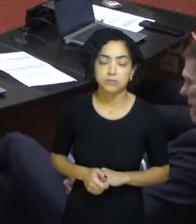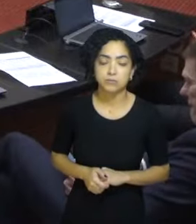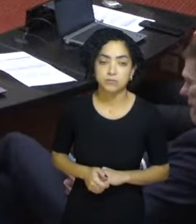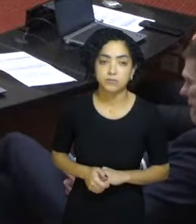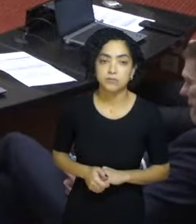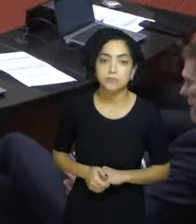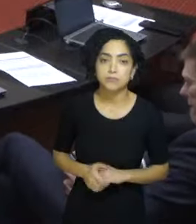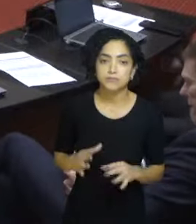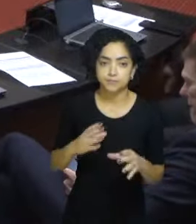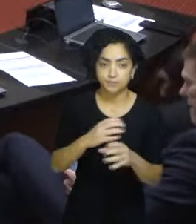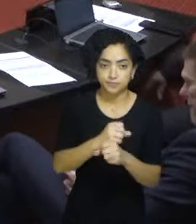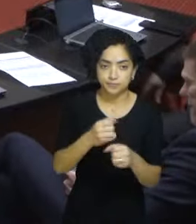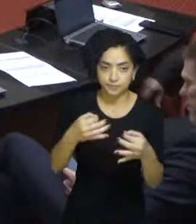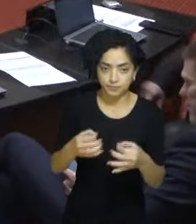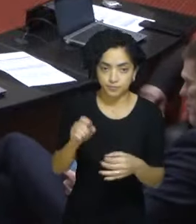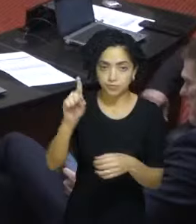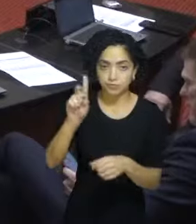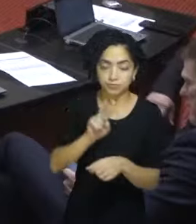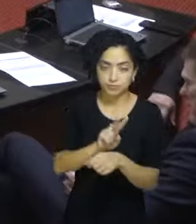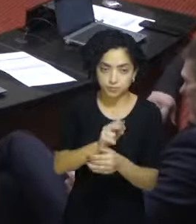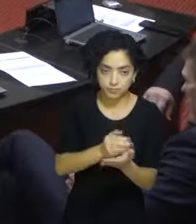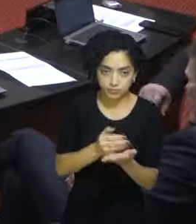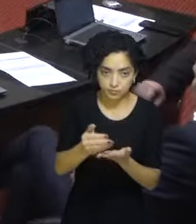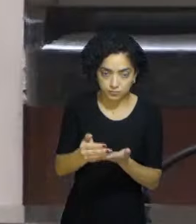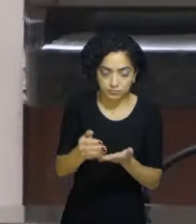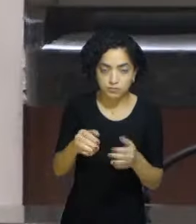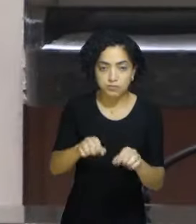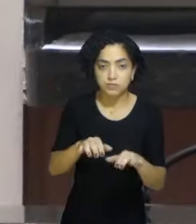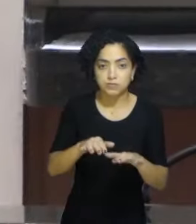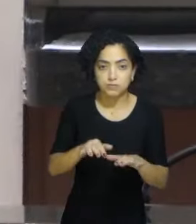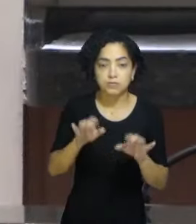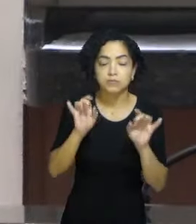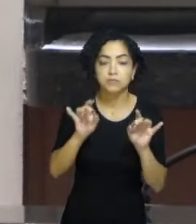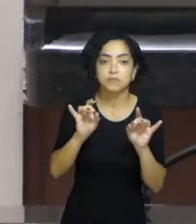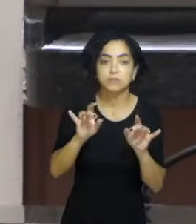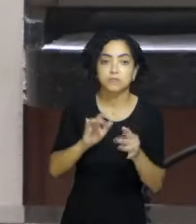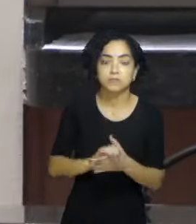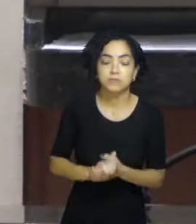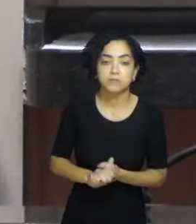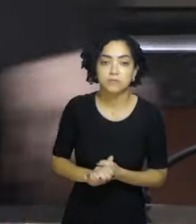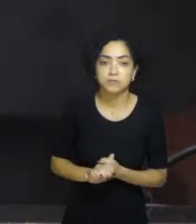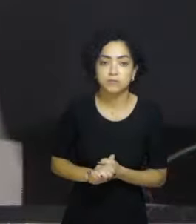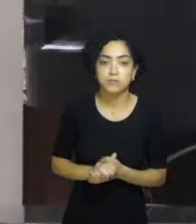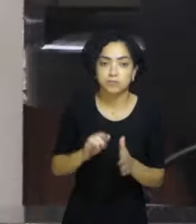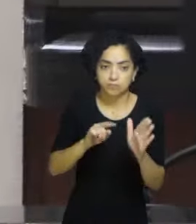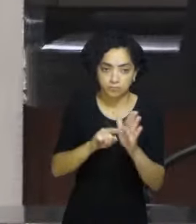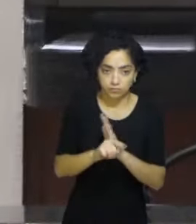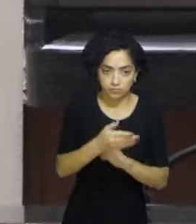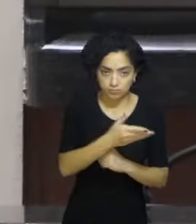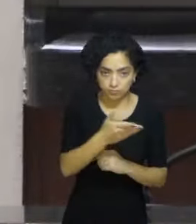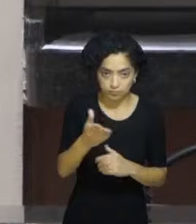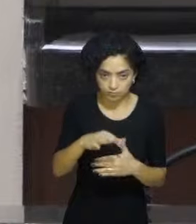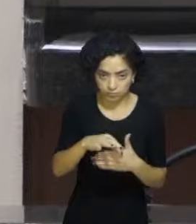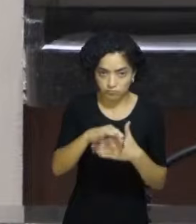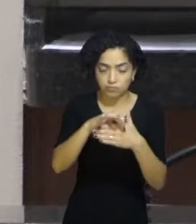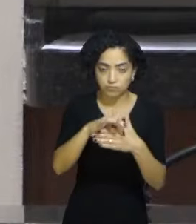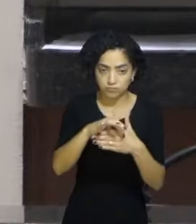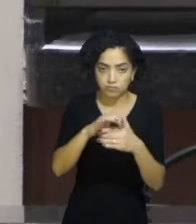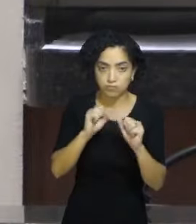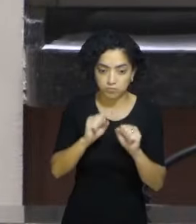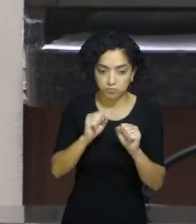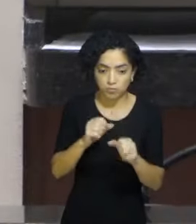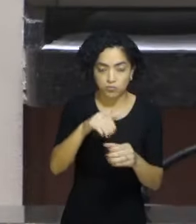Havendo quórum regimental e sob a proteção de Deus, declaro aberta a presente sessão extraordinária. Consulto os senhores líderes se podemos fazer uma votação